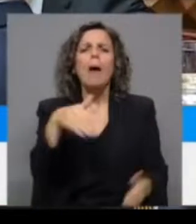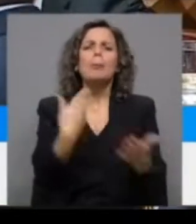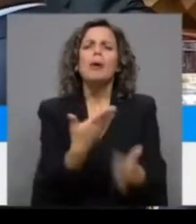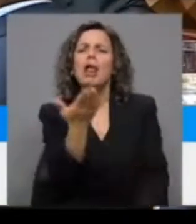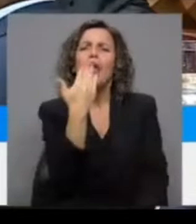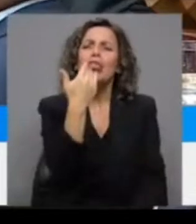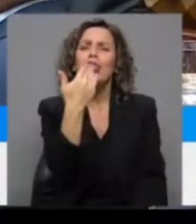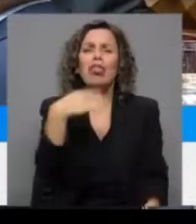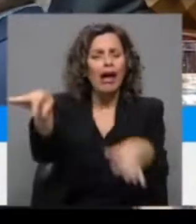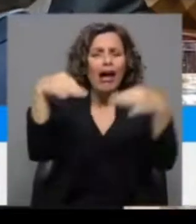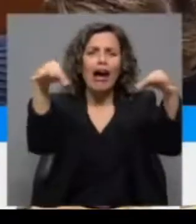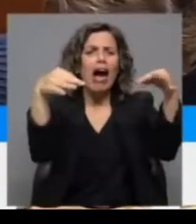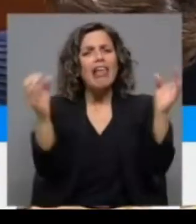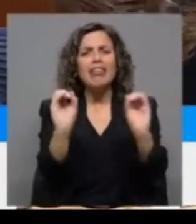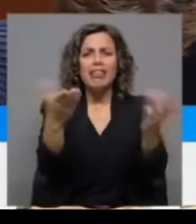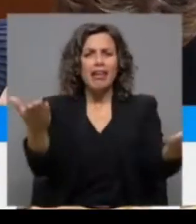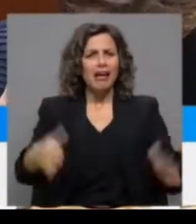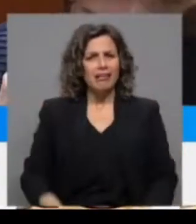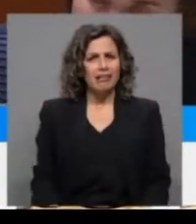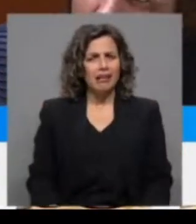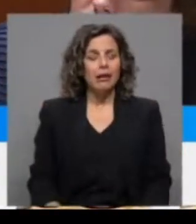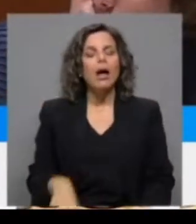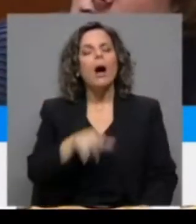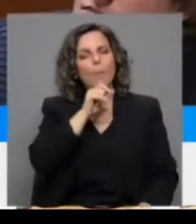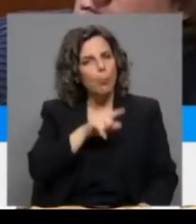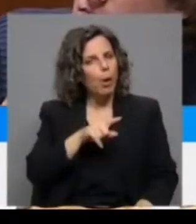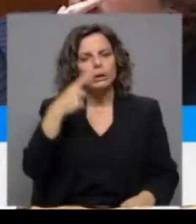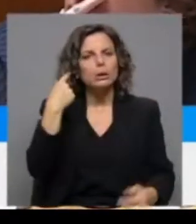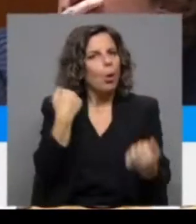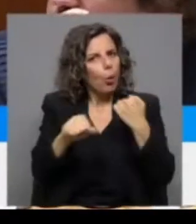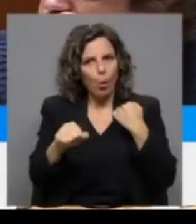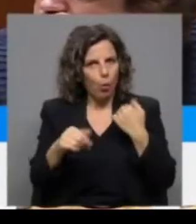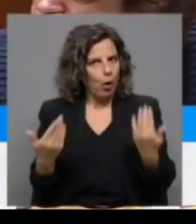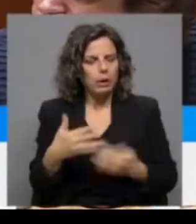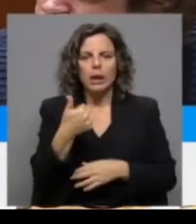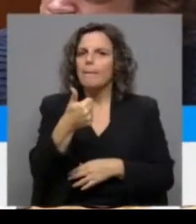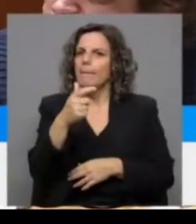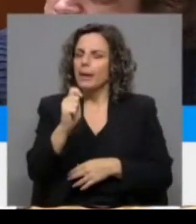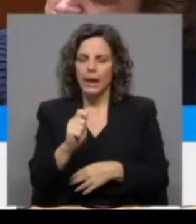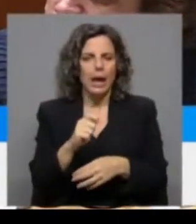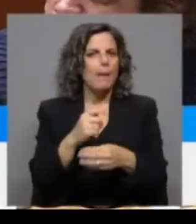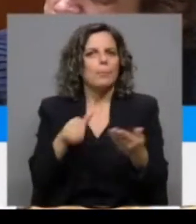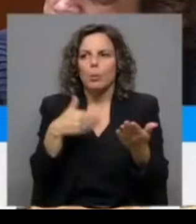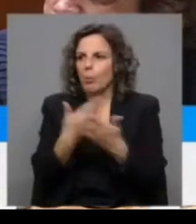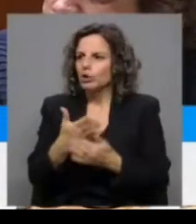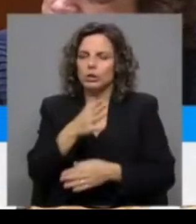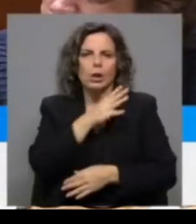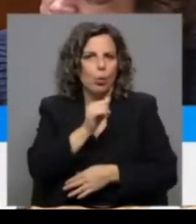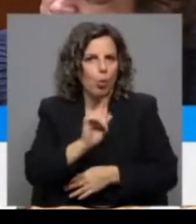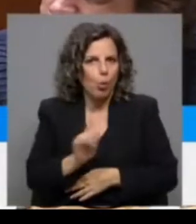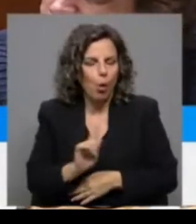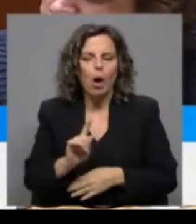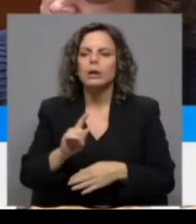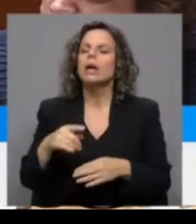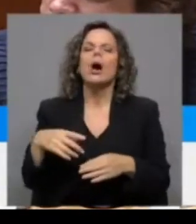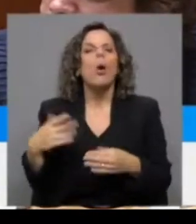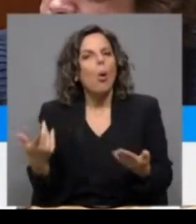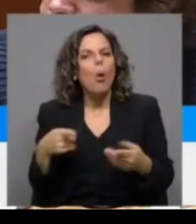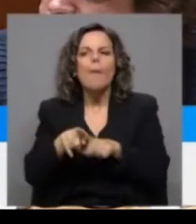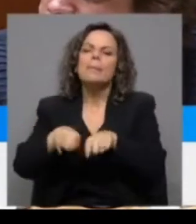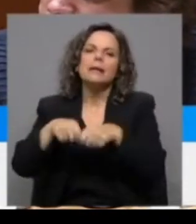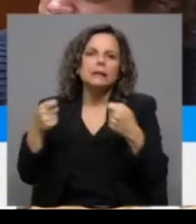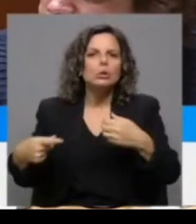propostazinha apresenta. Nós podemos não concordar com as propostas do Bloco de Esquerda ou com as propostas do Partido Comunista Português. Mas